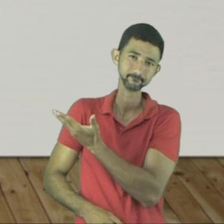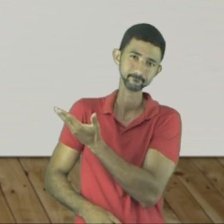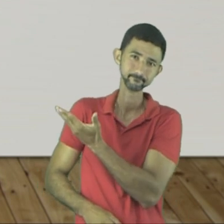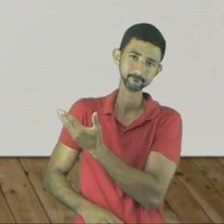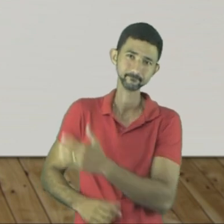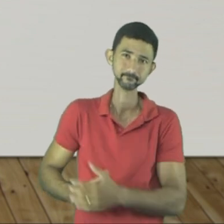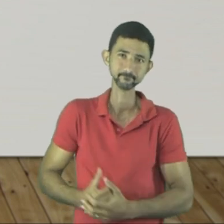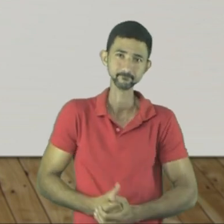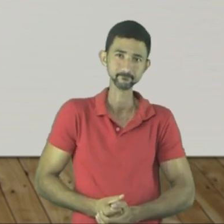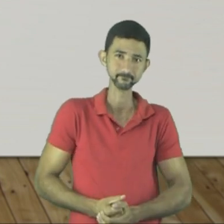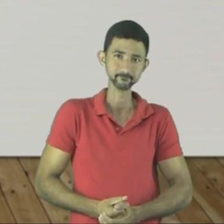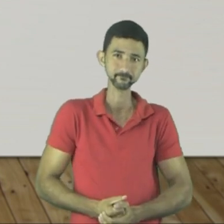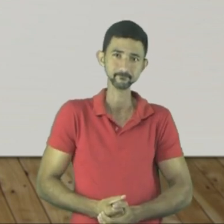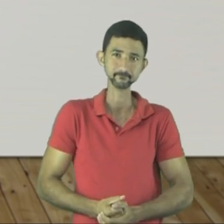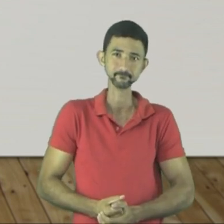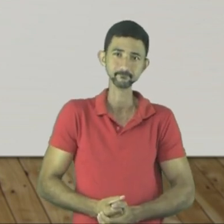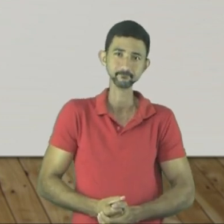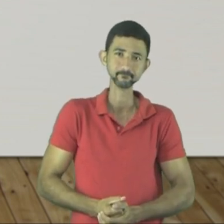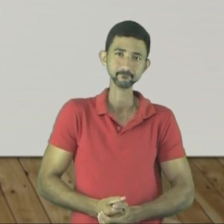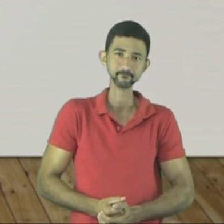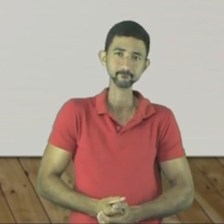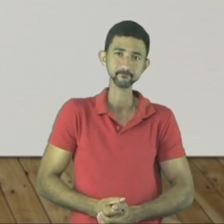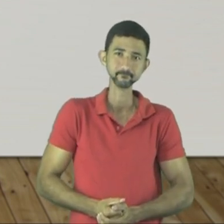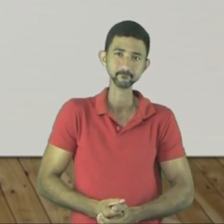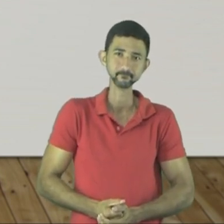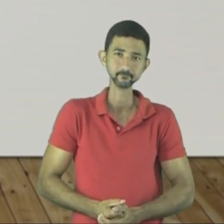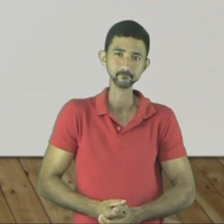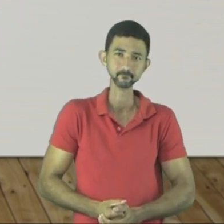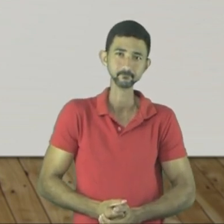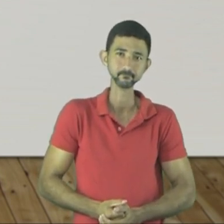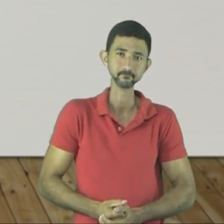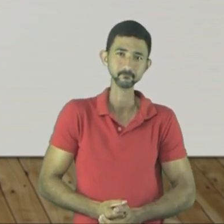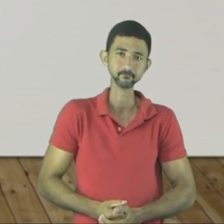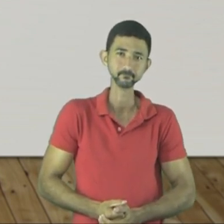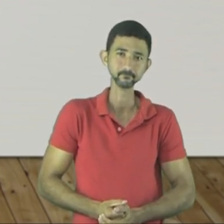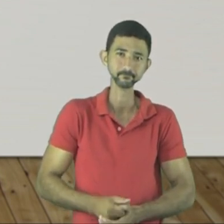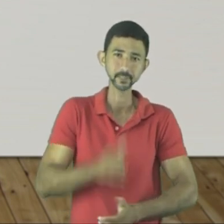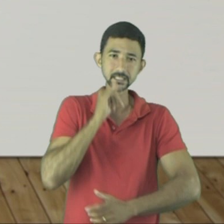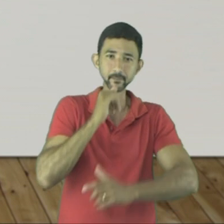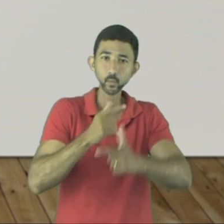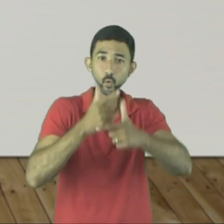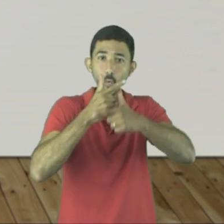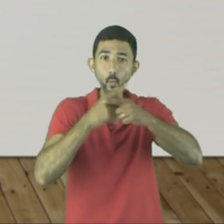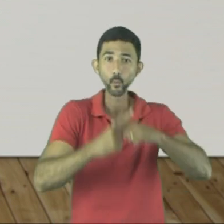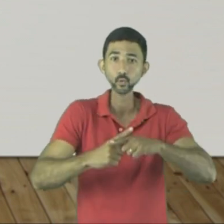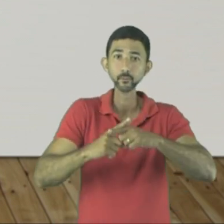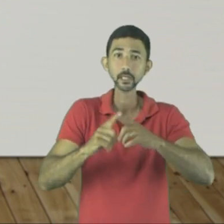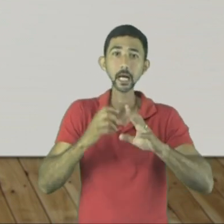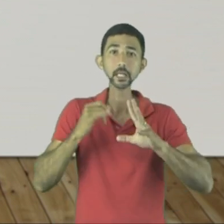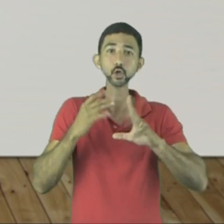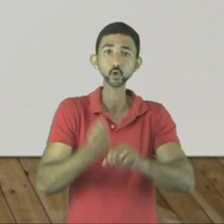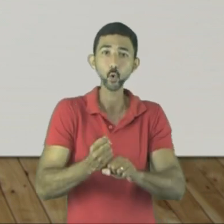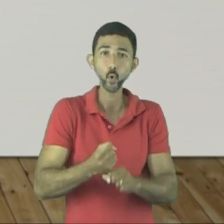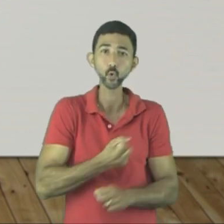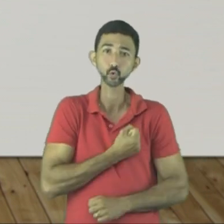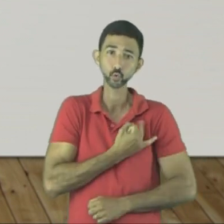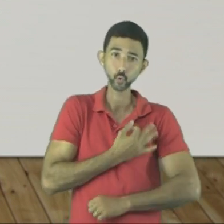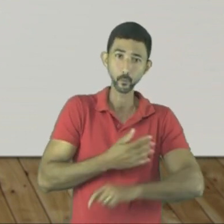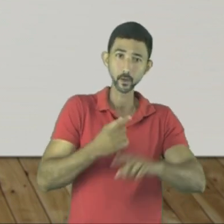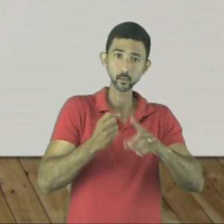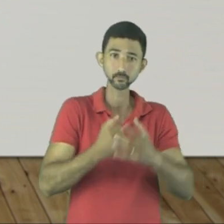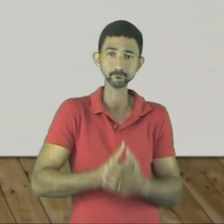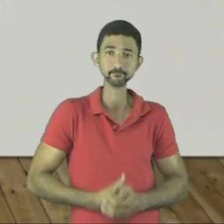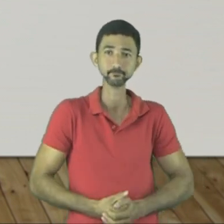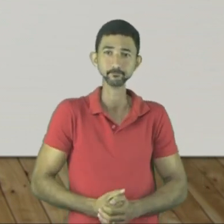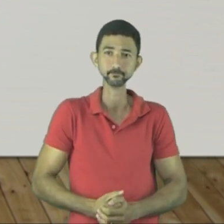eu venho e olha só que curioso. Se eu multiplicar todos esses divisores aqui, bora lá.